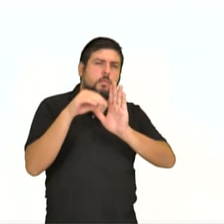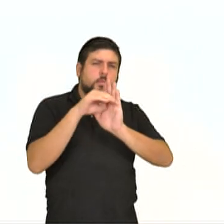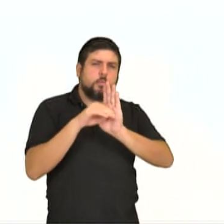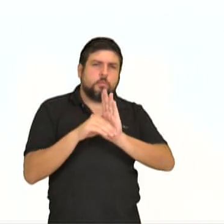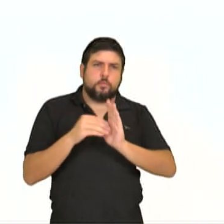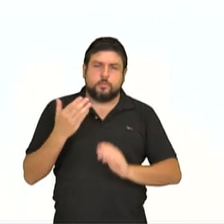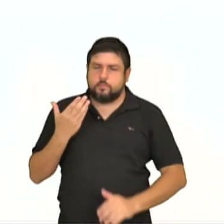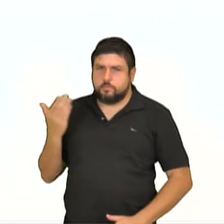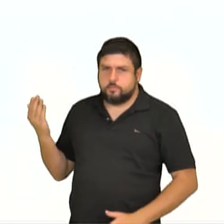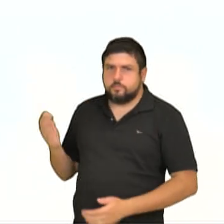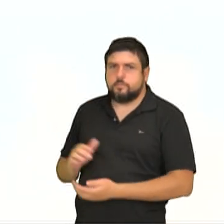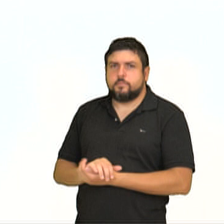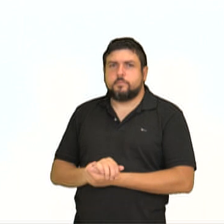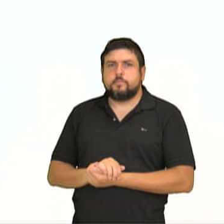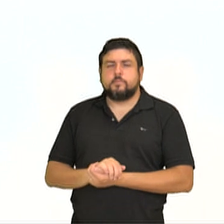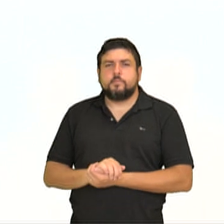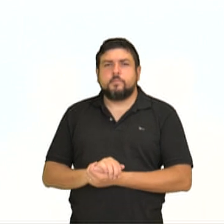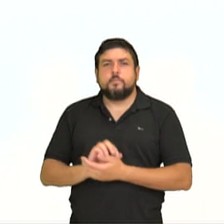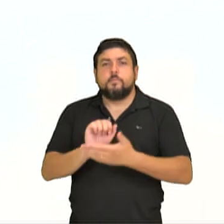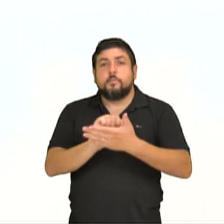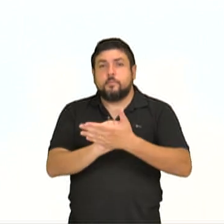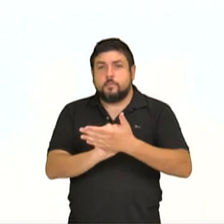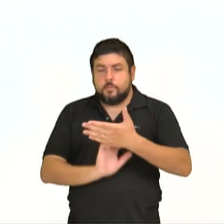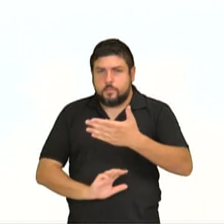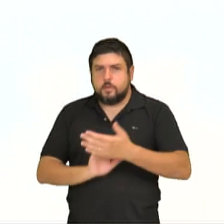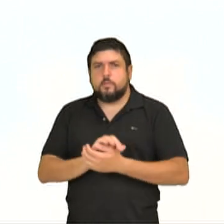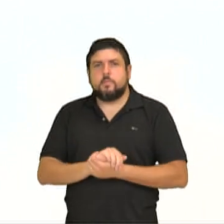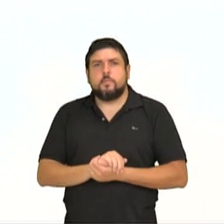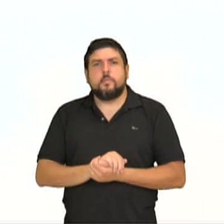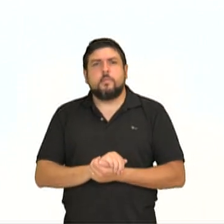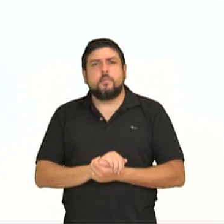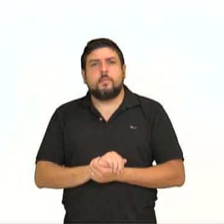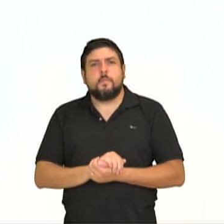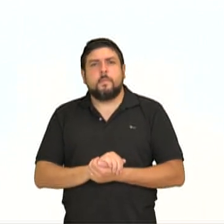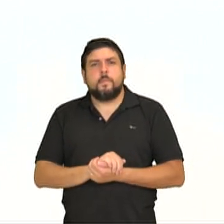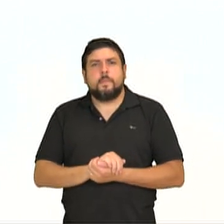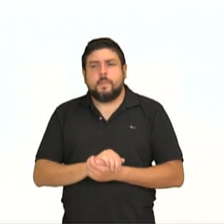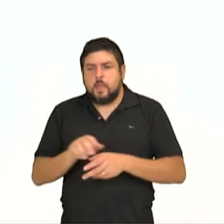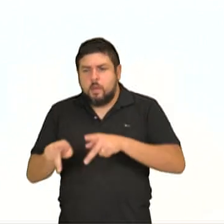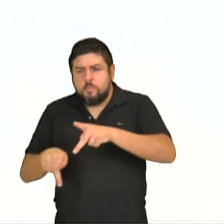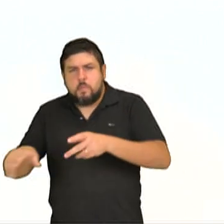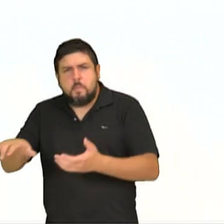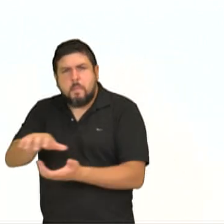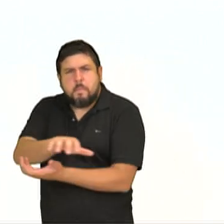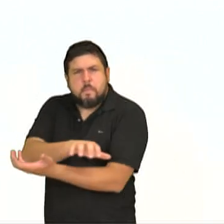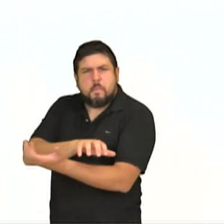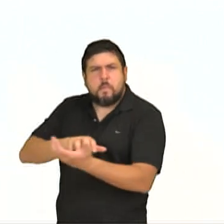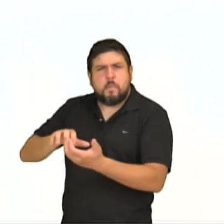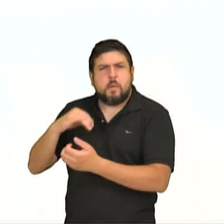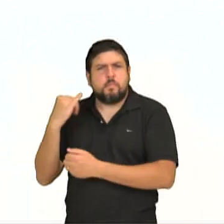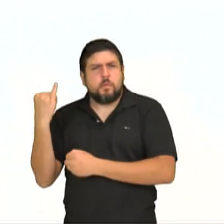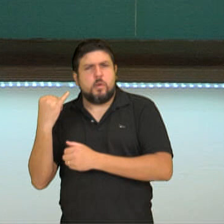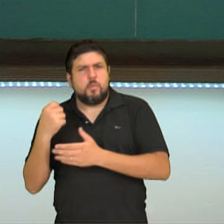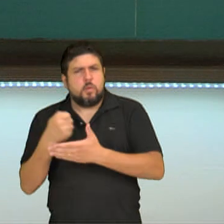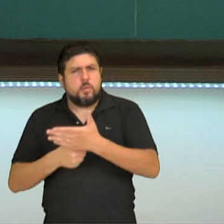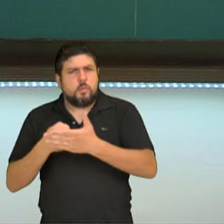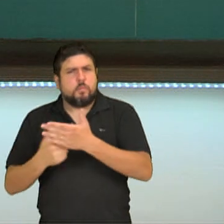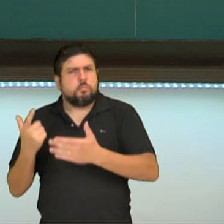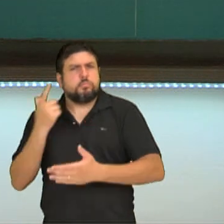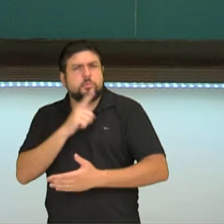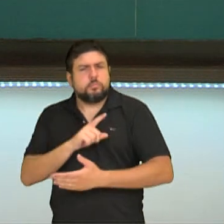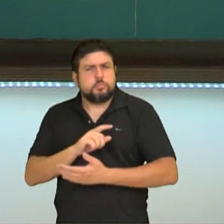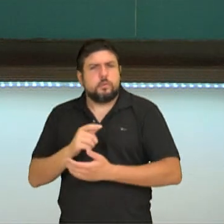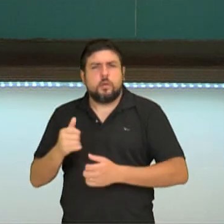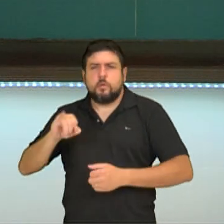época. Então, uma atividade, pessoal. Você considera que as revoltas da plebe, ela foi importante para as conquistas de seus direitos?